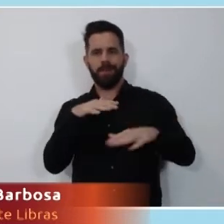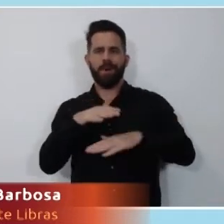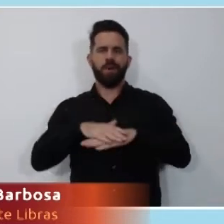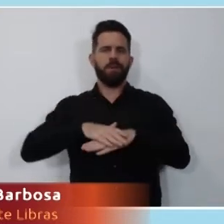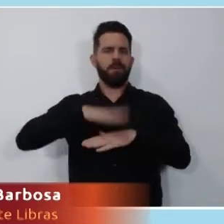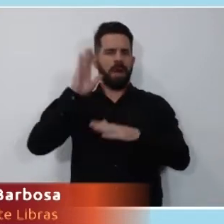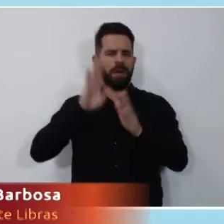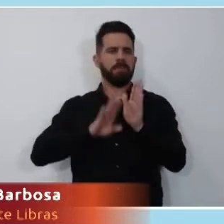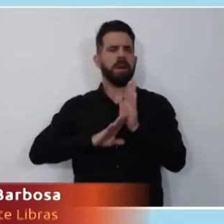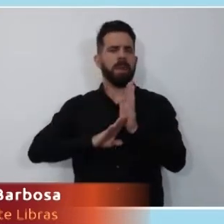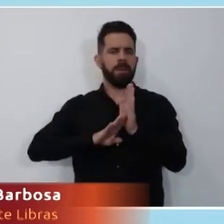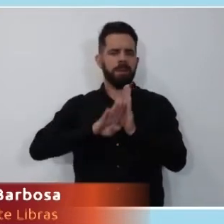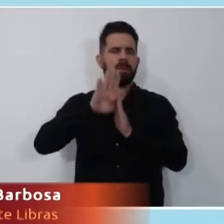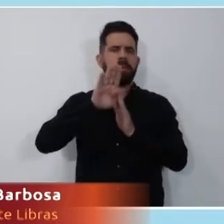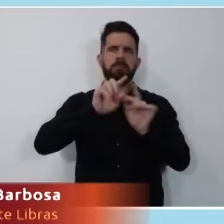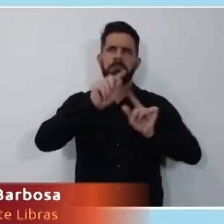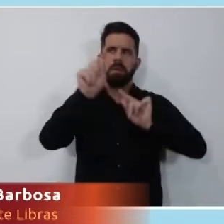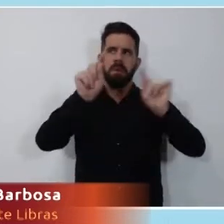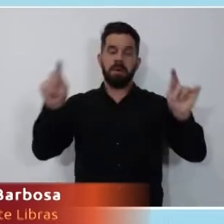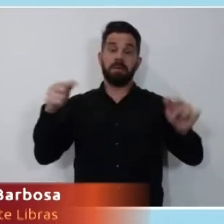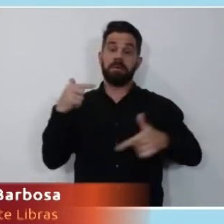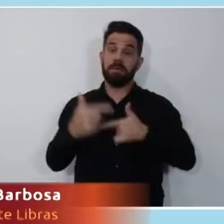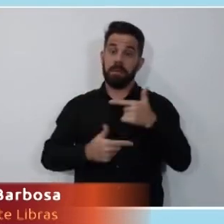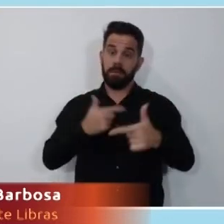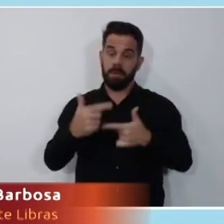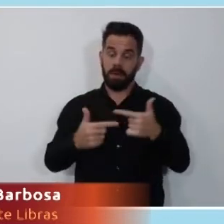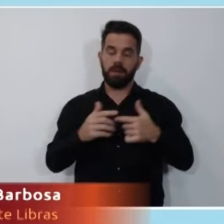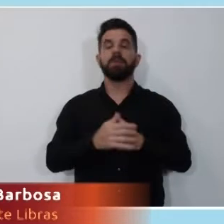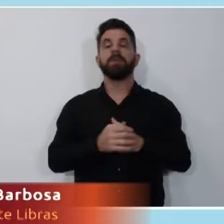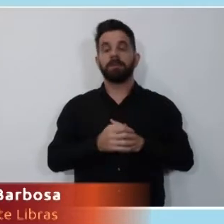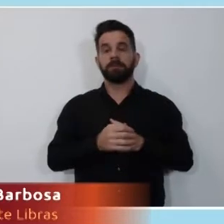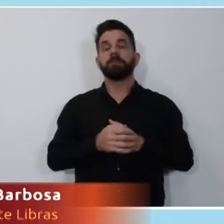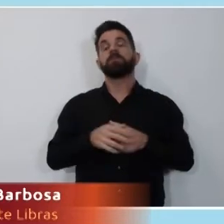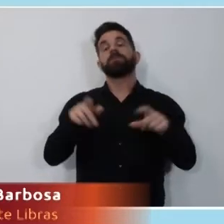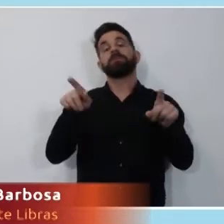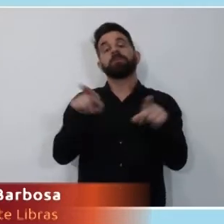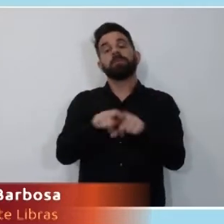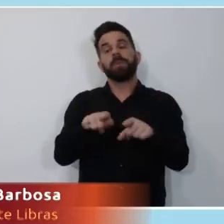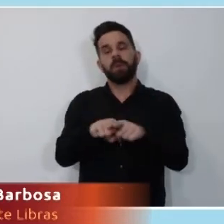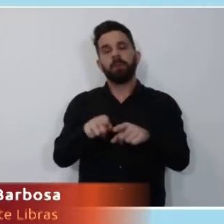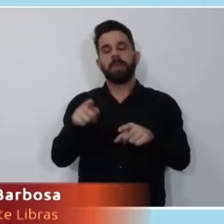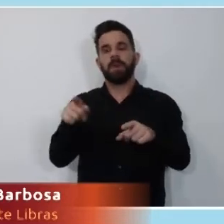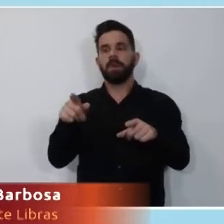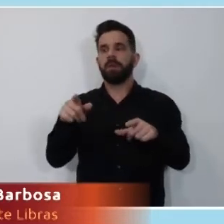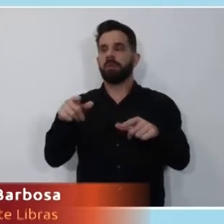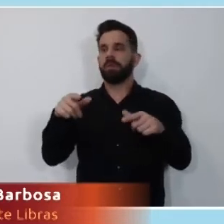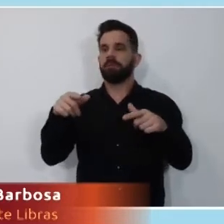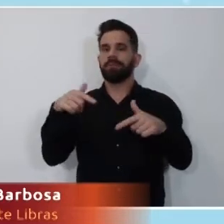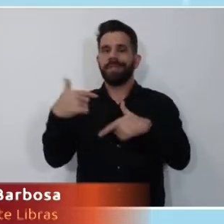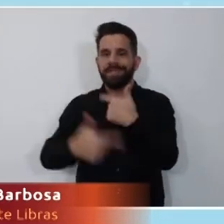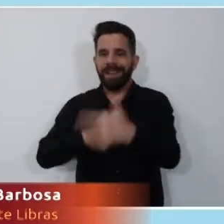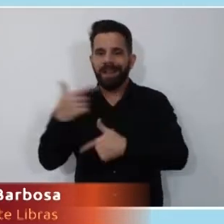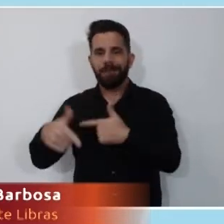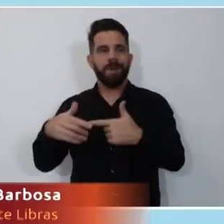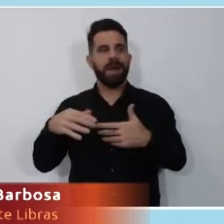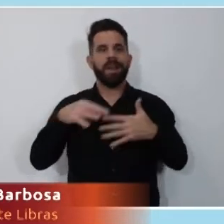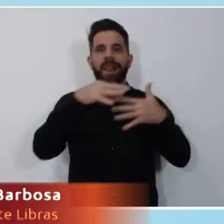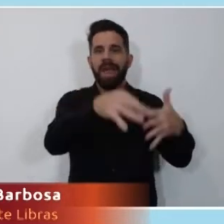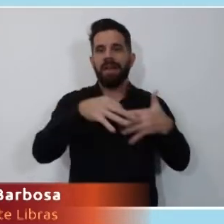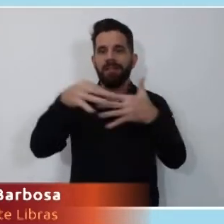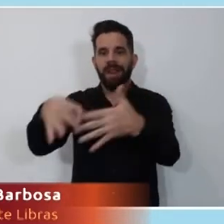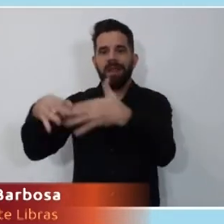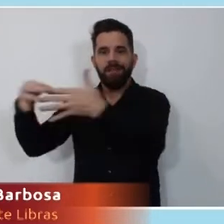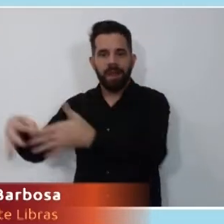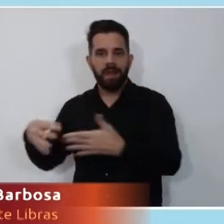realidade em muitos ambientes de trabalho. E também como os serviços de entrega, né, delivery e comércio eletrônico têm se